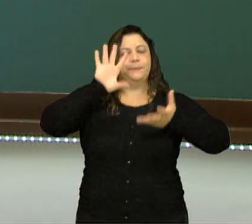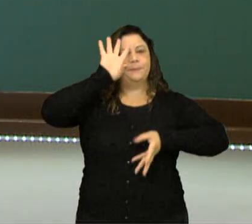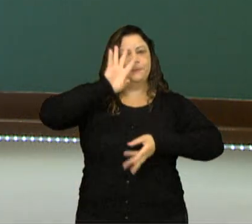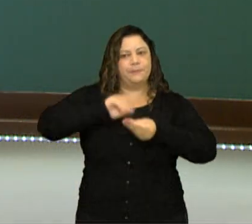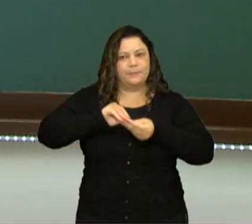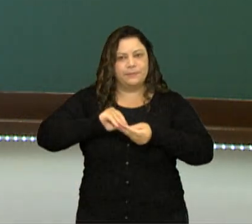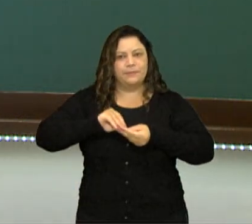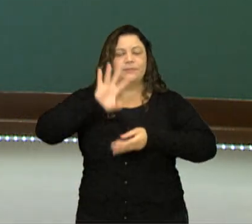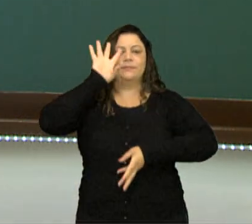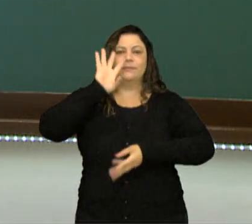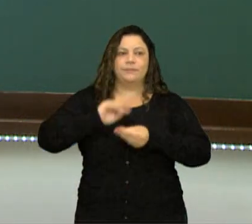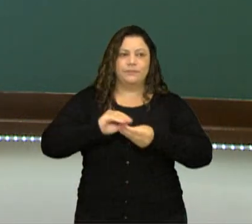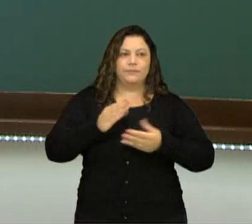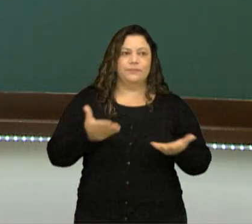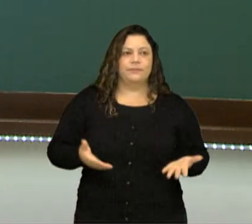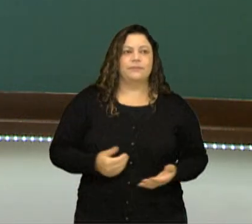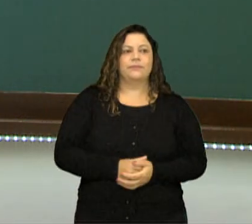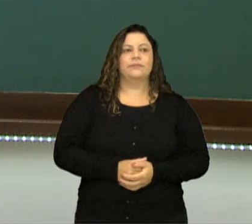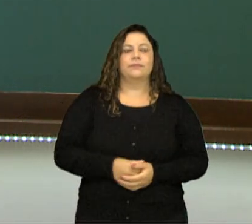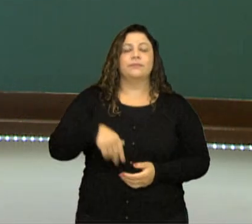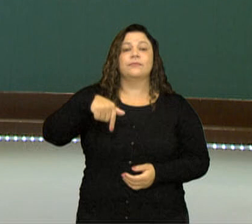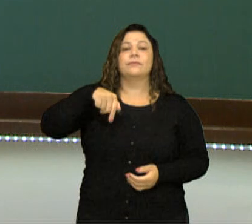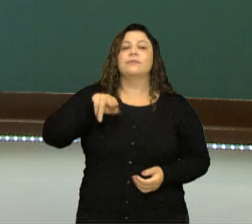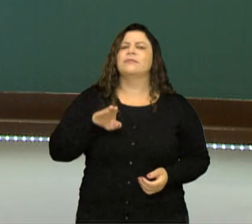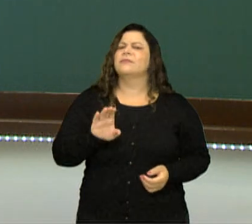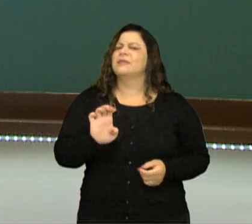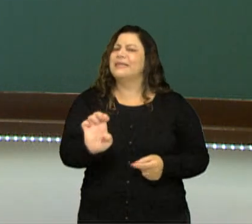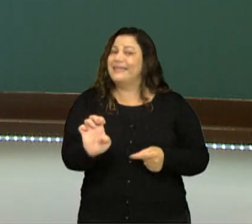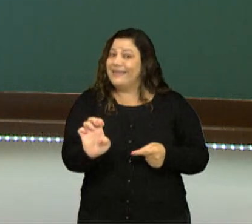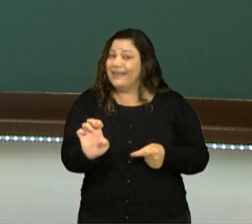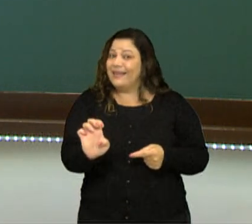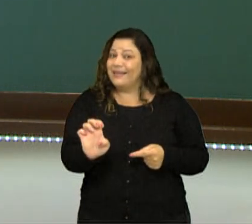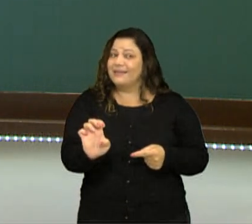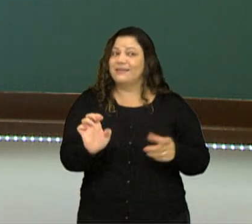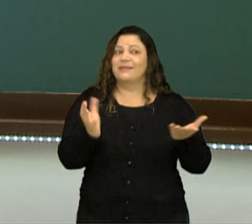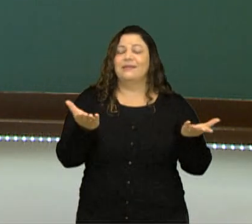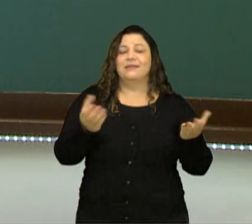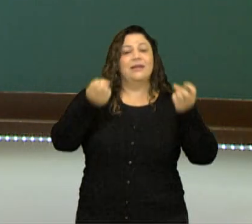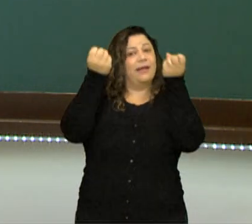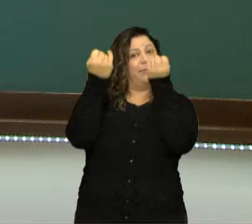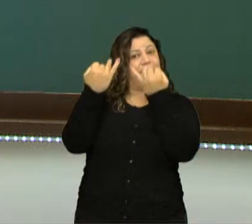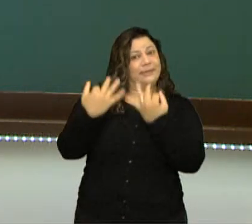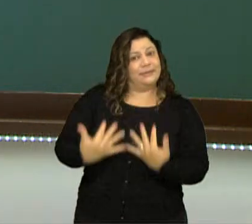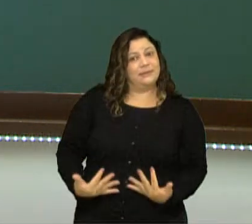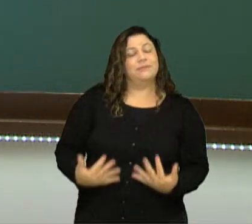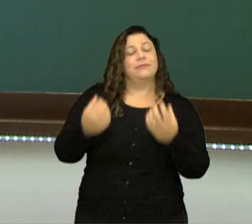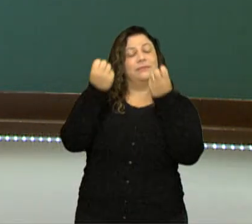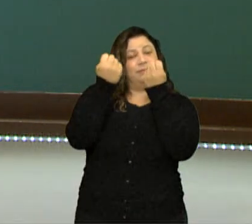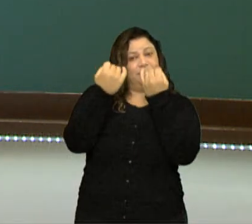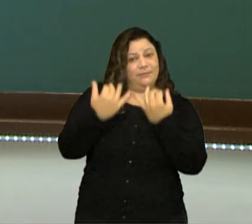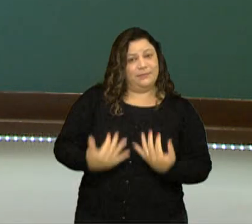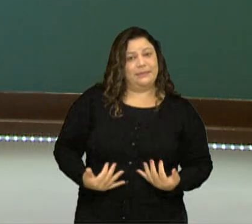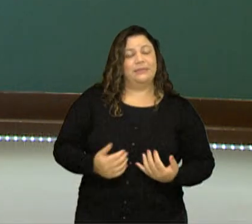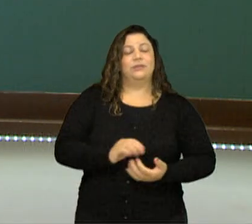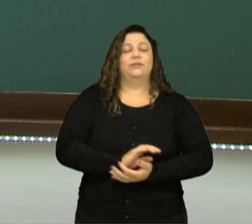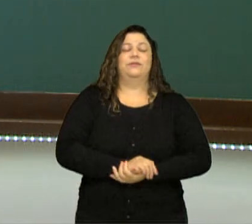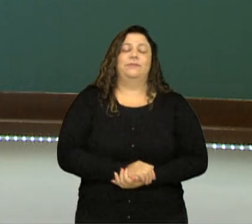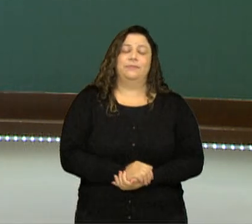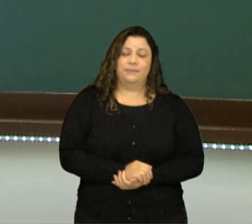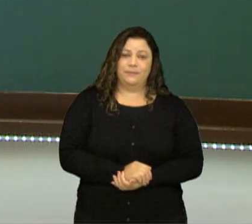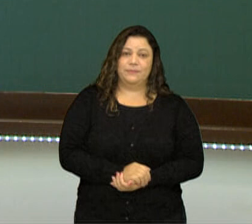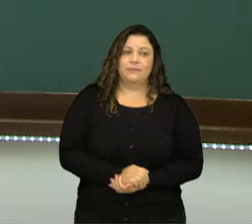sindética conclusiva. E que ela faz frio, o que? Uma explicação, uma sindética